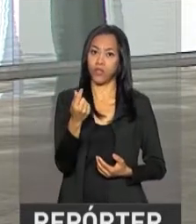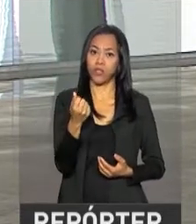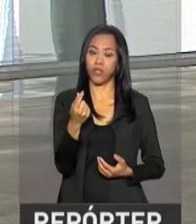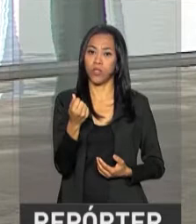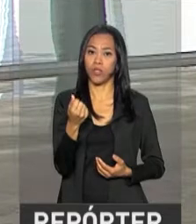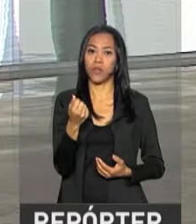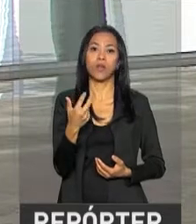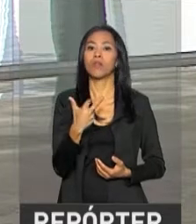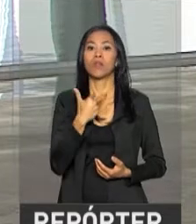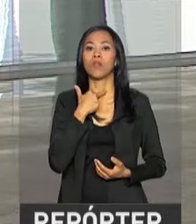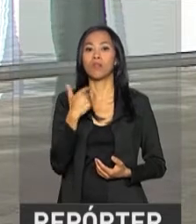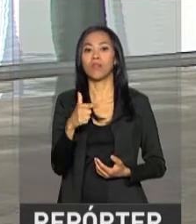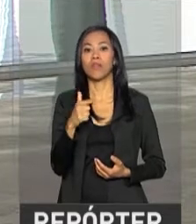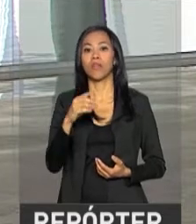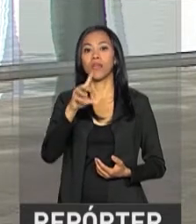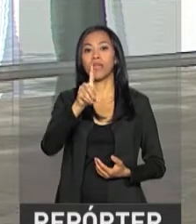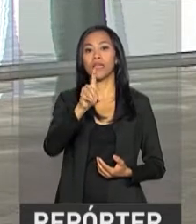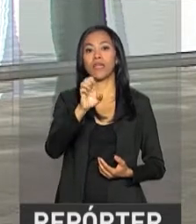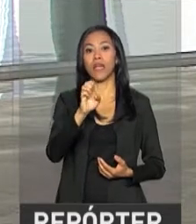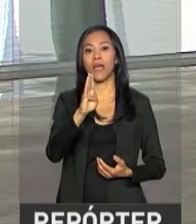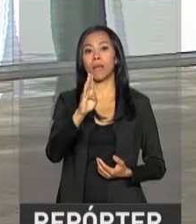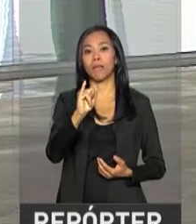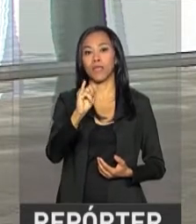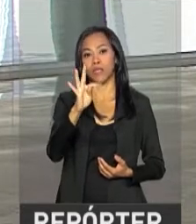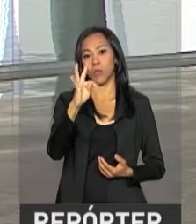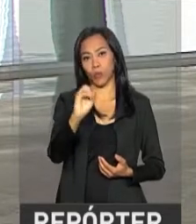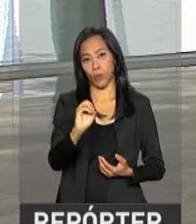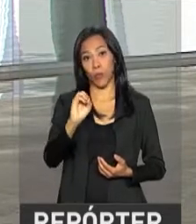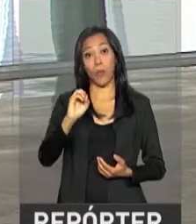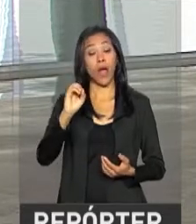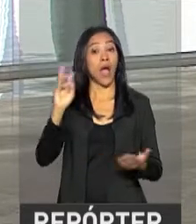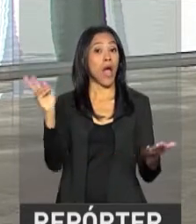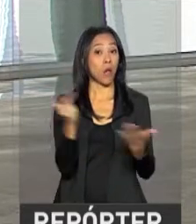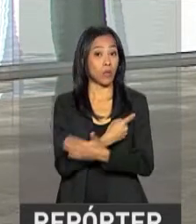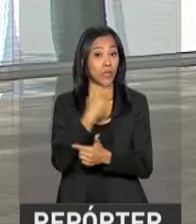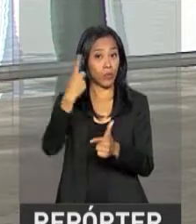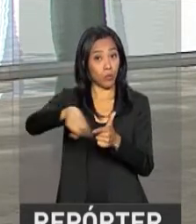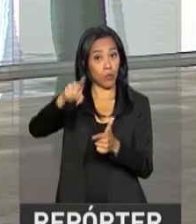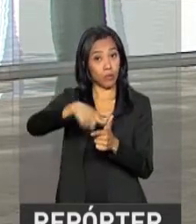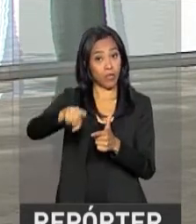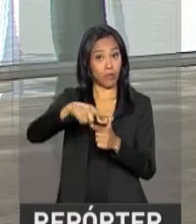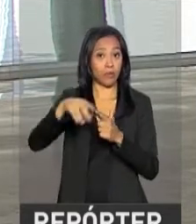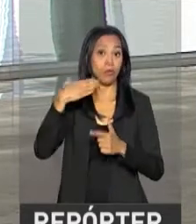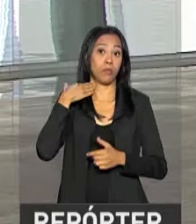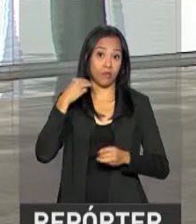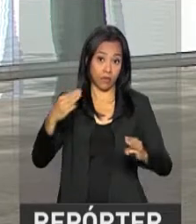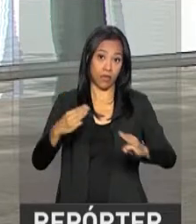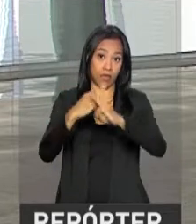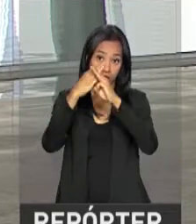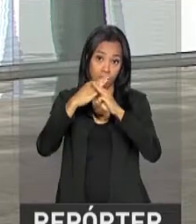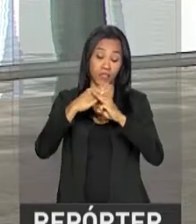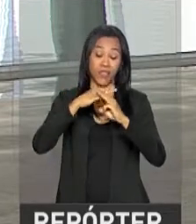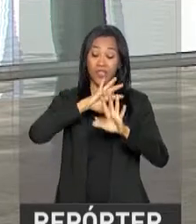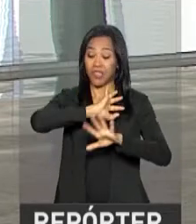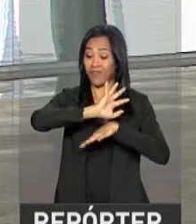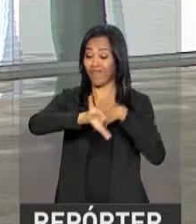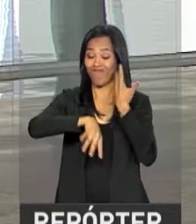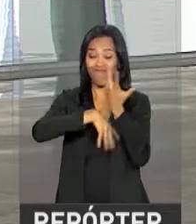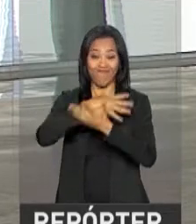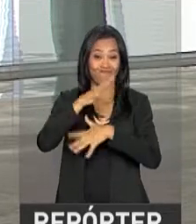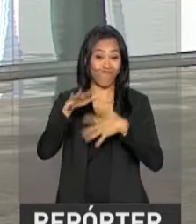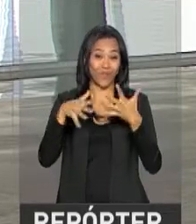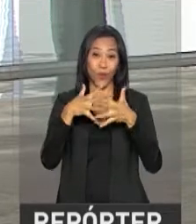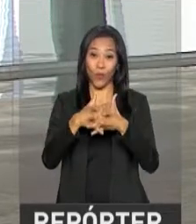débito foi um problema técnico no sistema da caixa econômica federal que levou a este transtorno mas apenas para